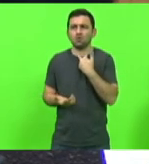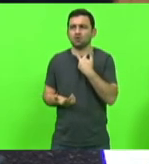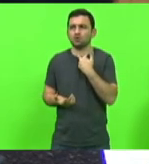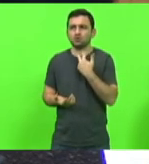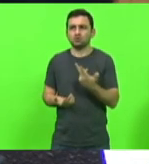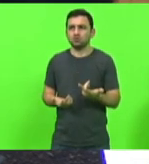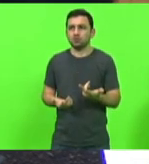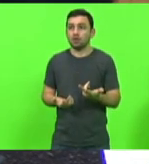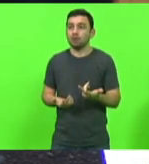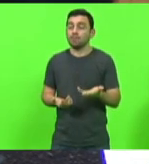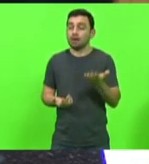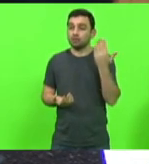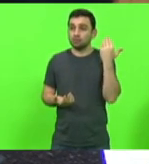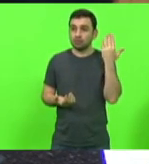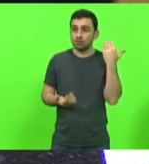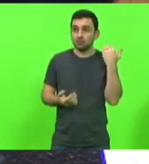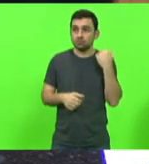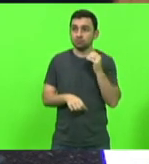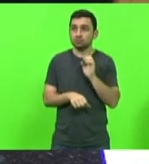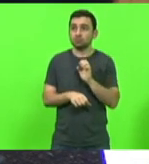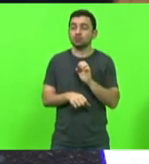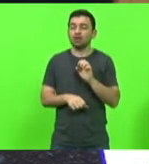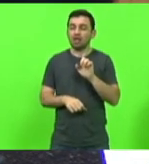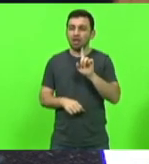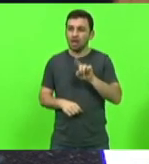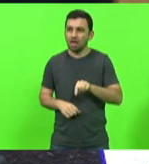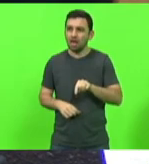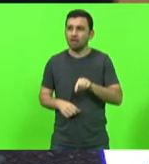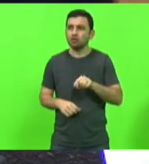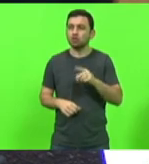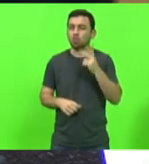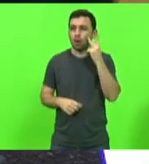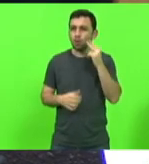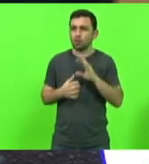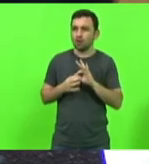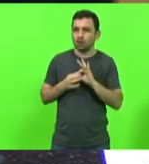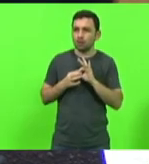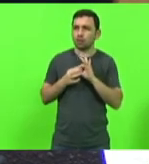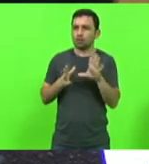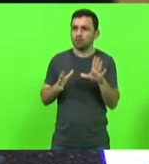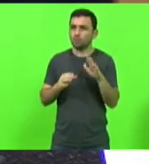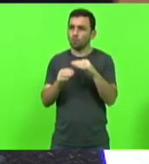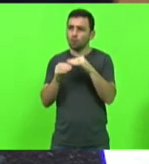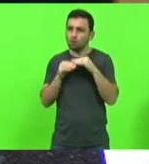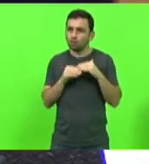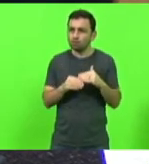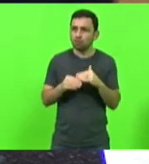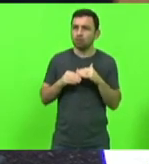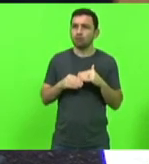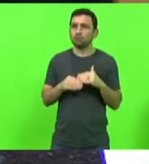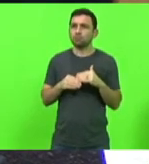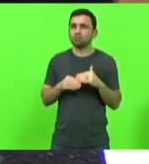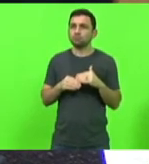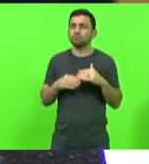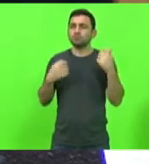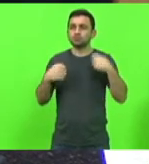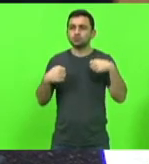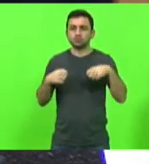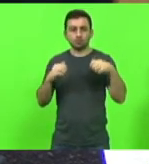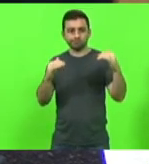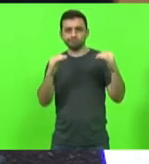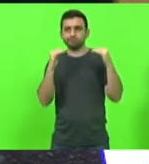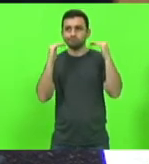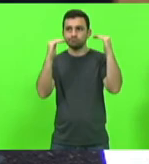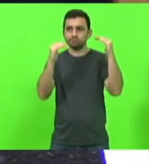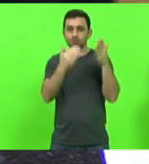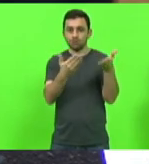nós vivíamos no Estado de natureza, onde tínhamos a liberdade e a igualdade, precisou de um ente maior para proteger